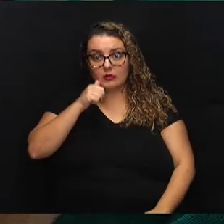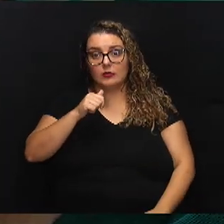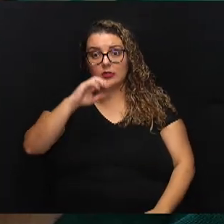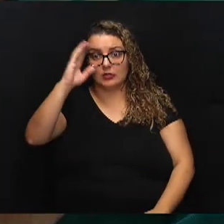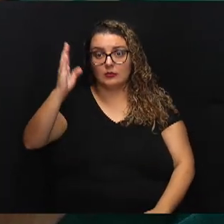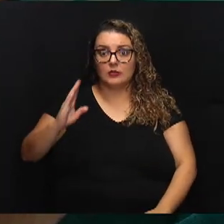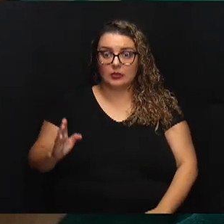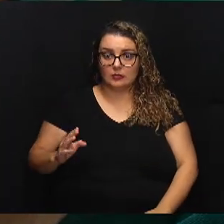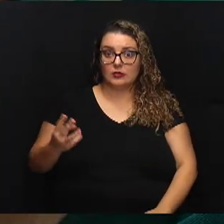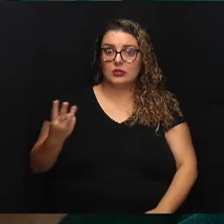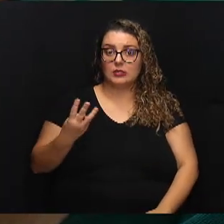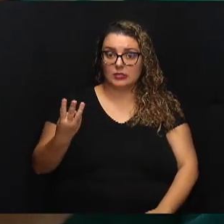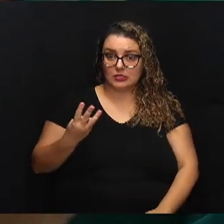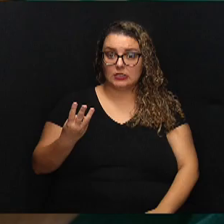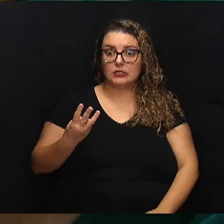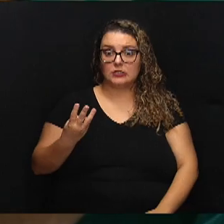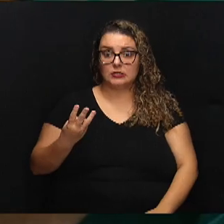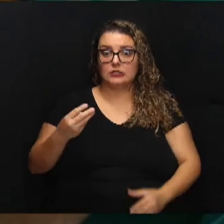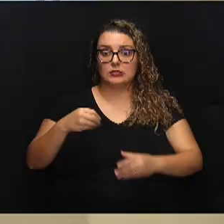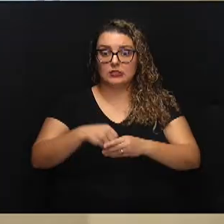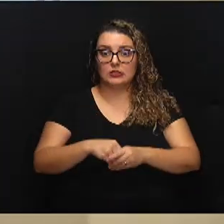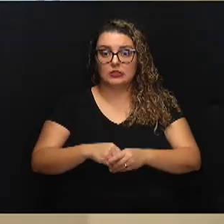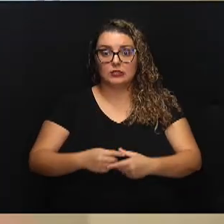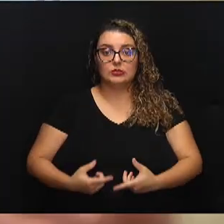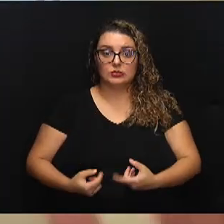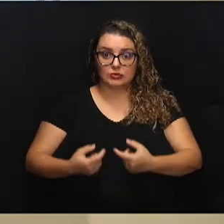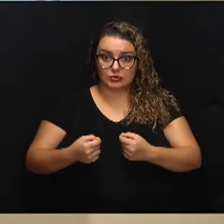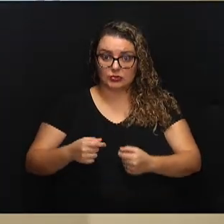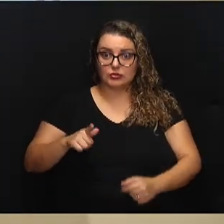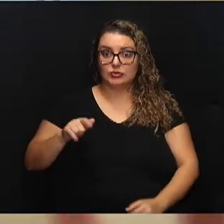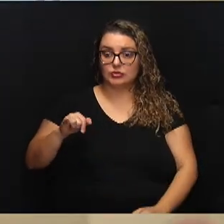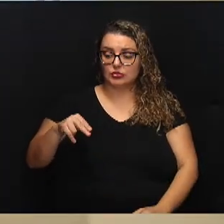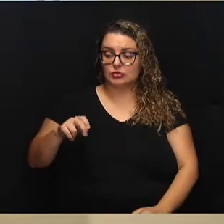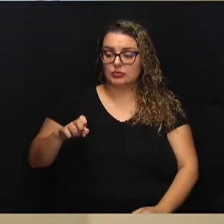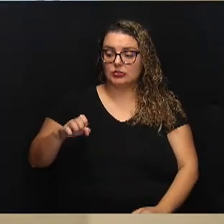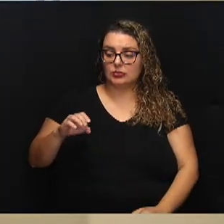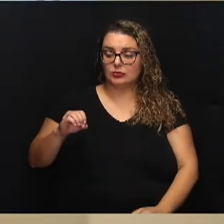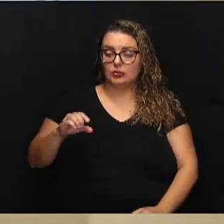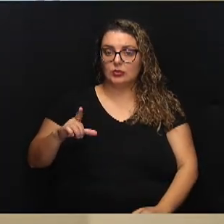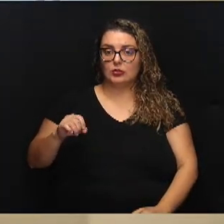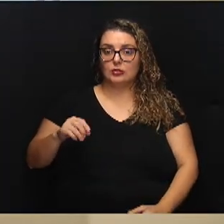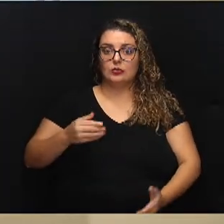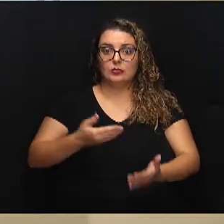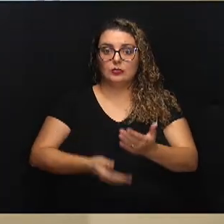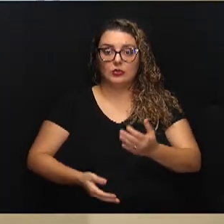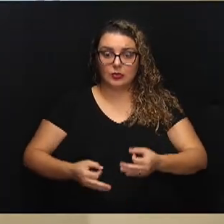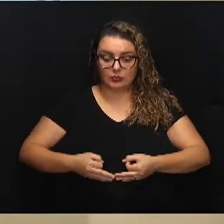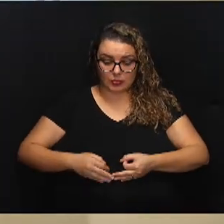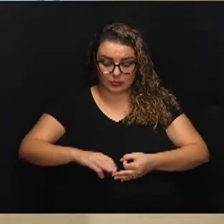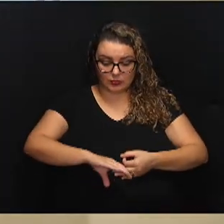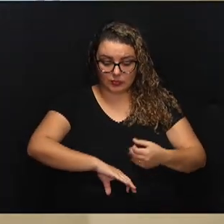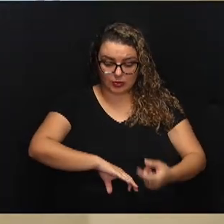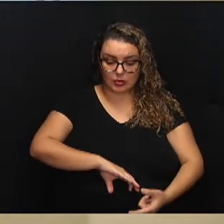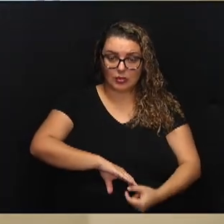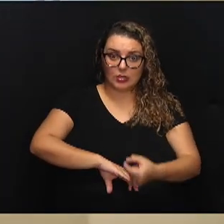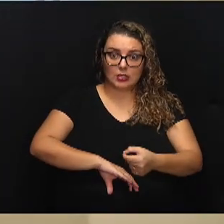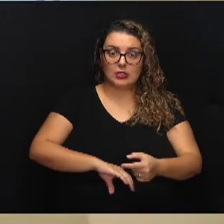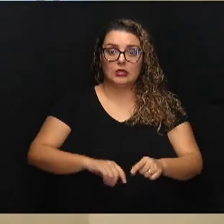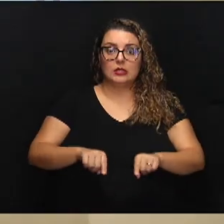ele fica em terceiro lugar dentre os tumores ginecológicos, perdendo para colo de útero e para tumores de origem